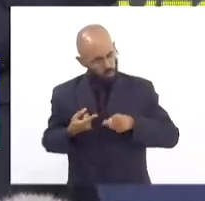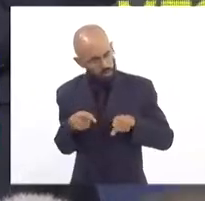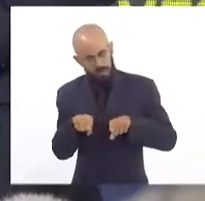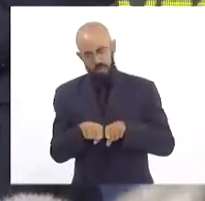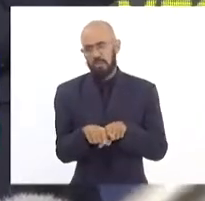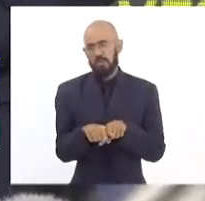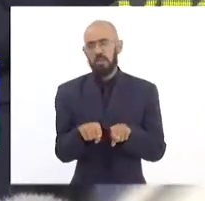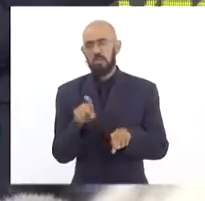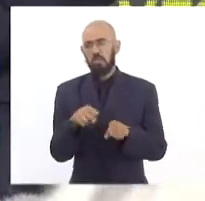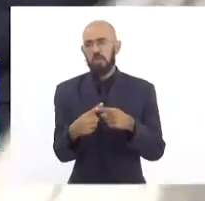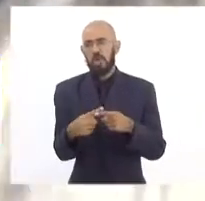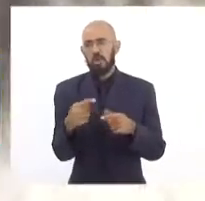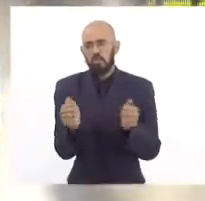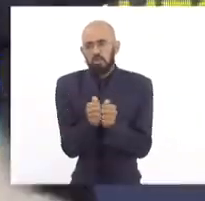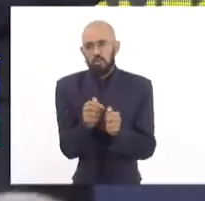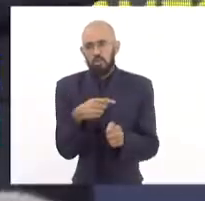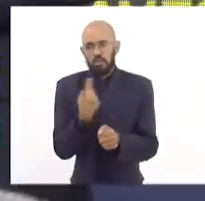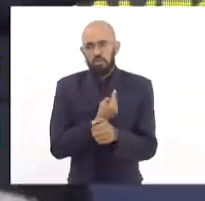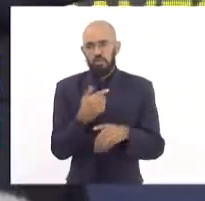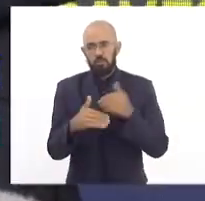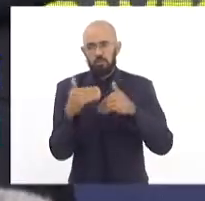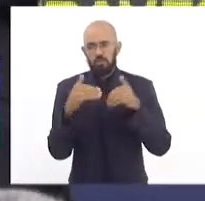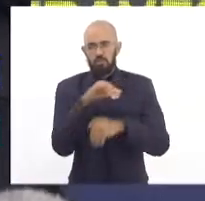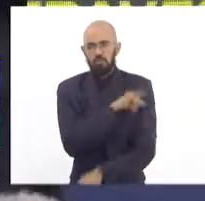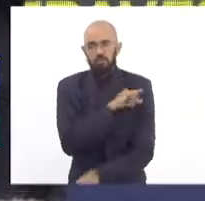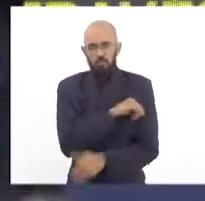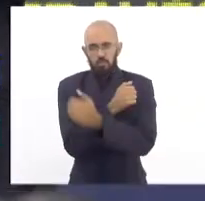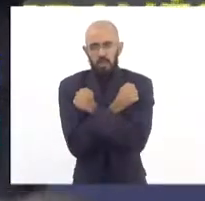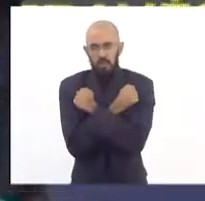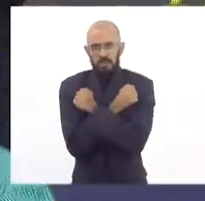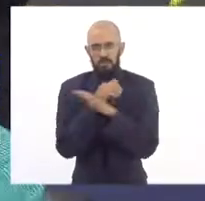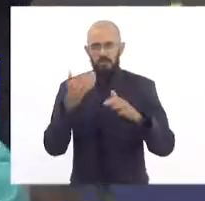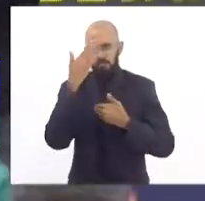que a gente vai transformar o Rio de Janeiro. Forte abraço a todos. Muito obrigado.